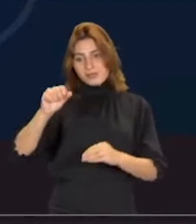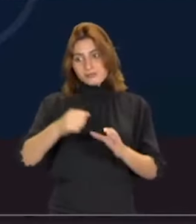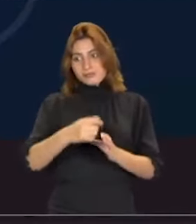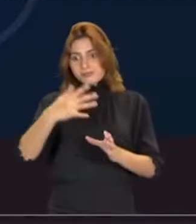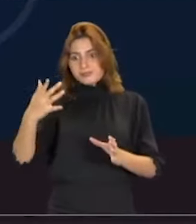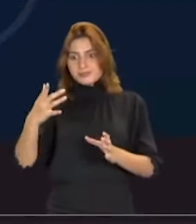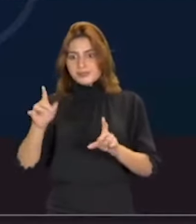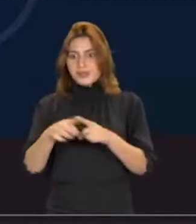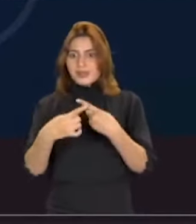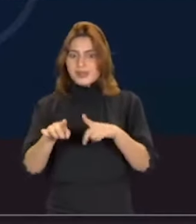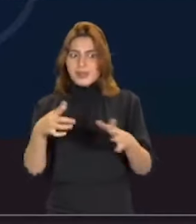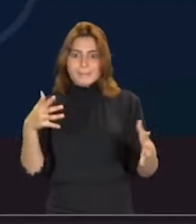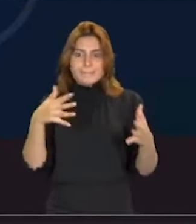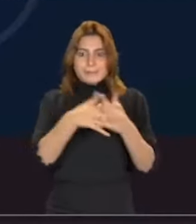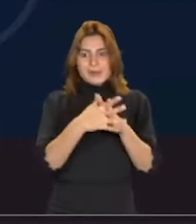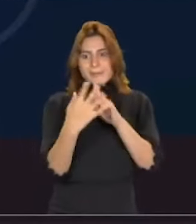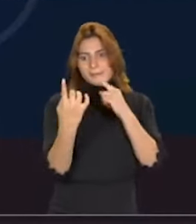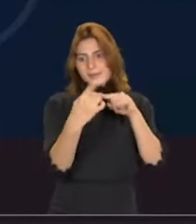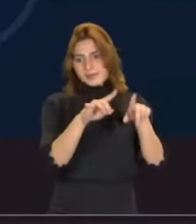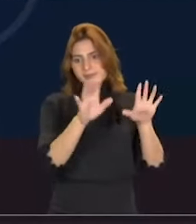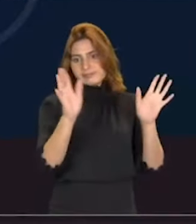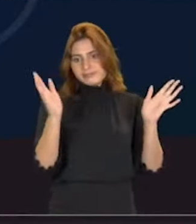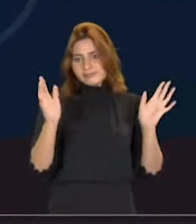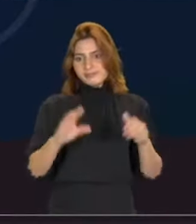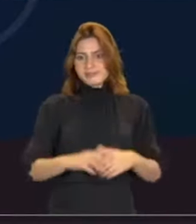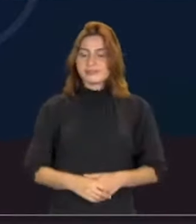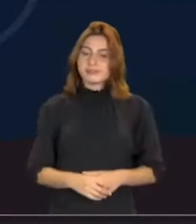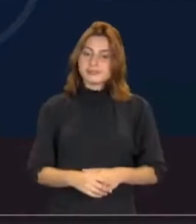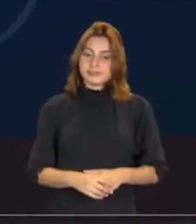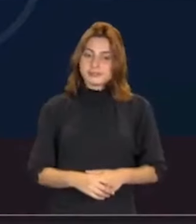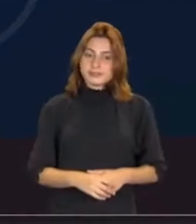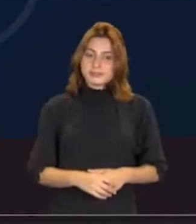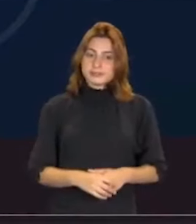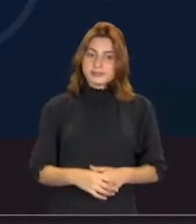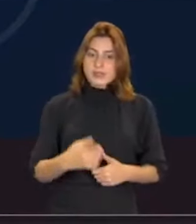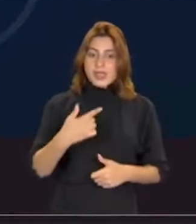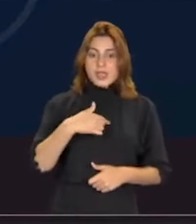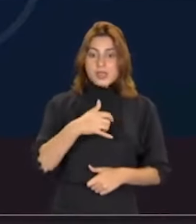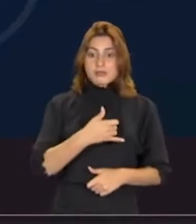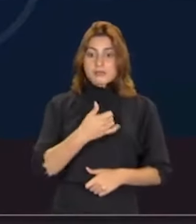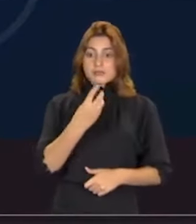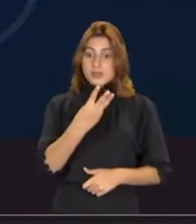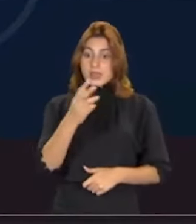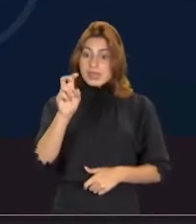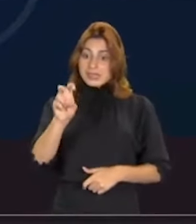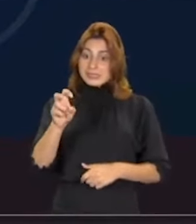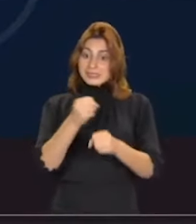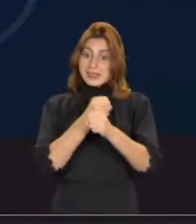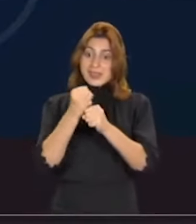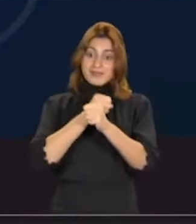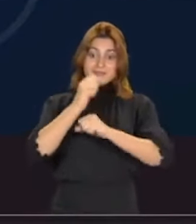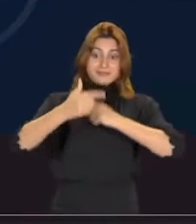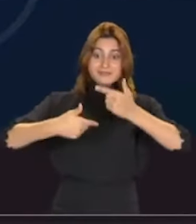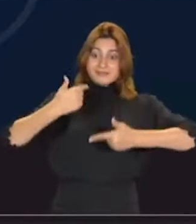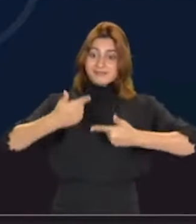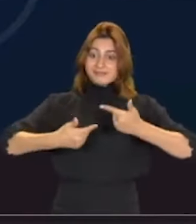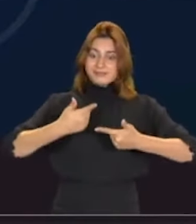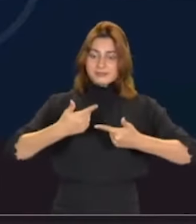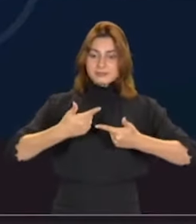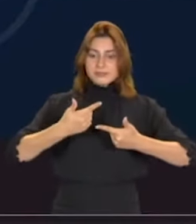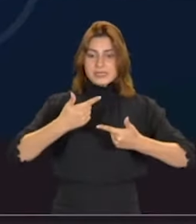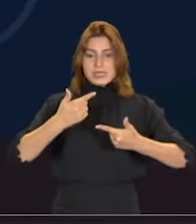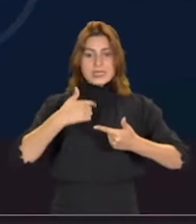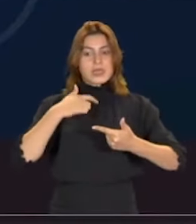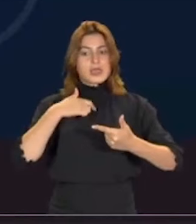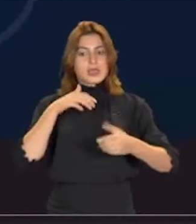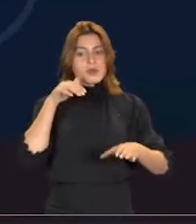meus colegas. Eu posso falar particularmente do meu caso. Eu tenho 35 anos de carreira, eu nunca declarei um